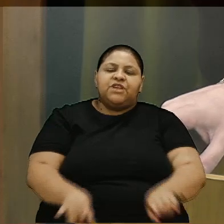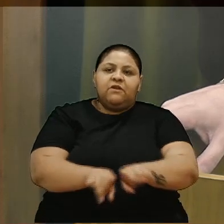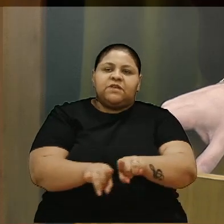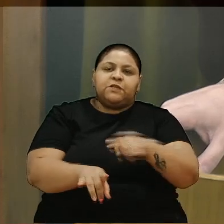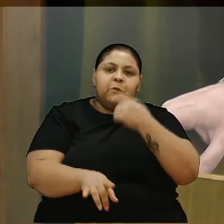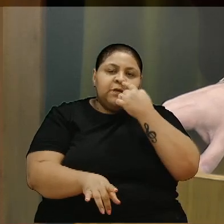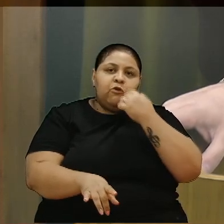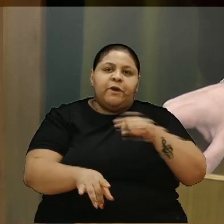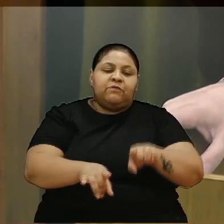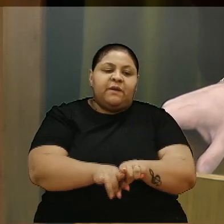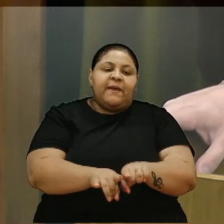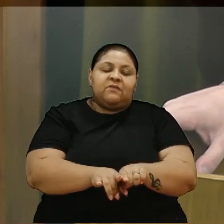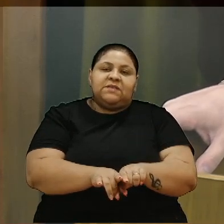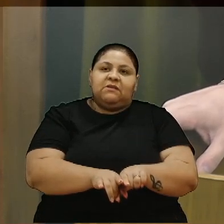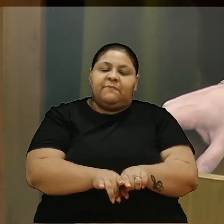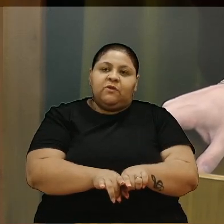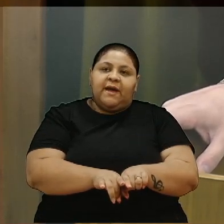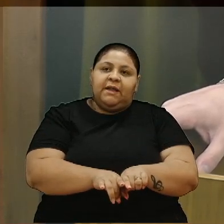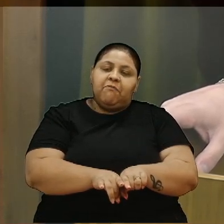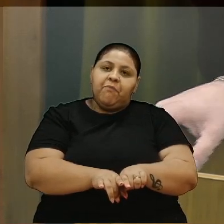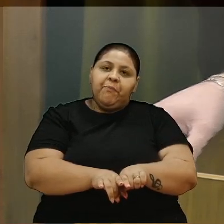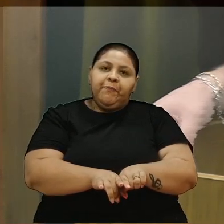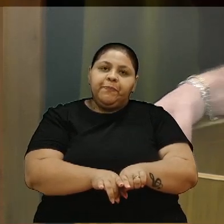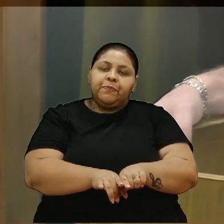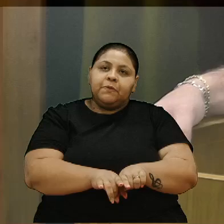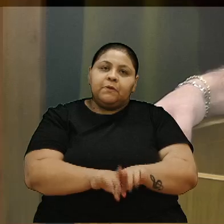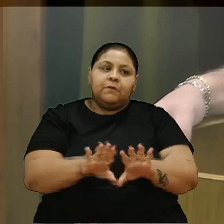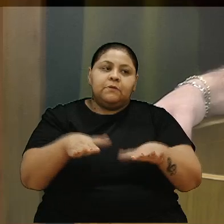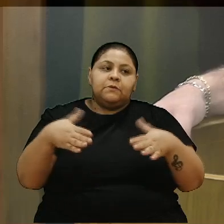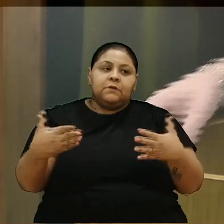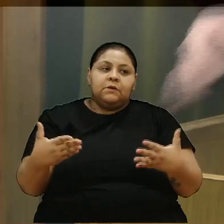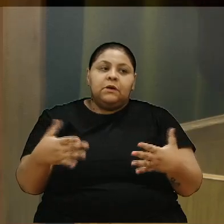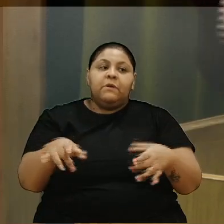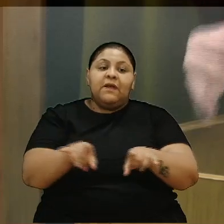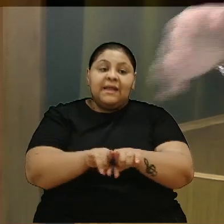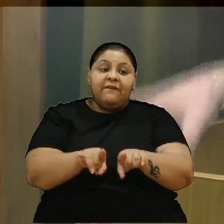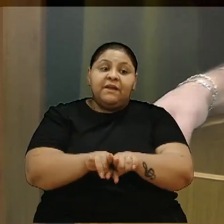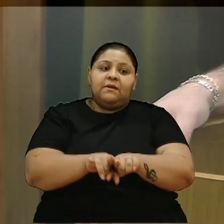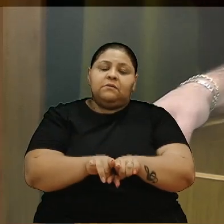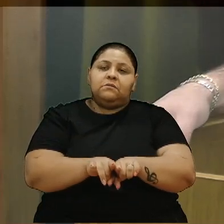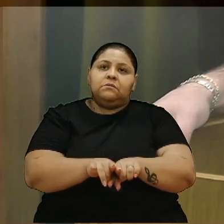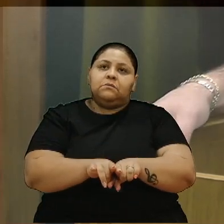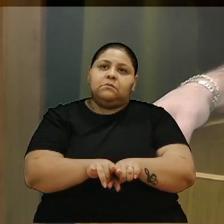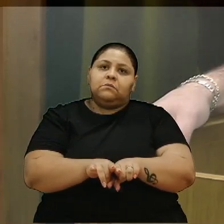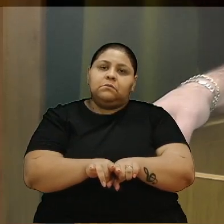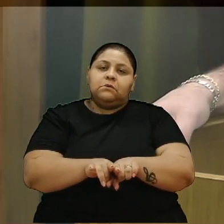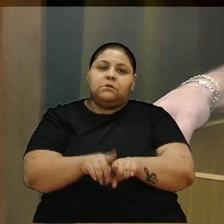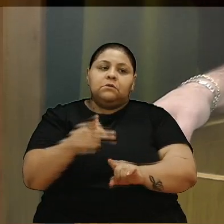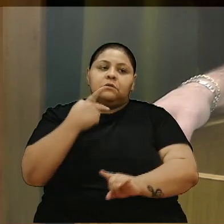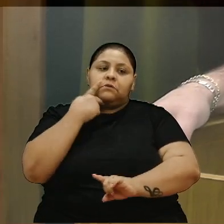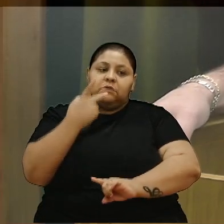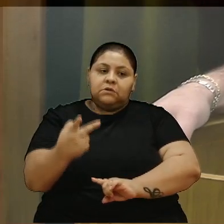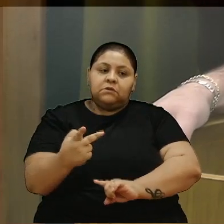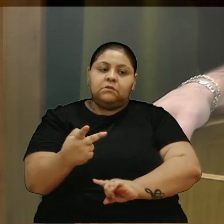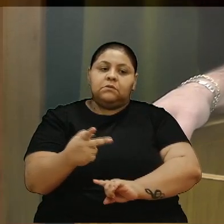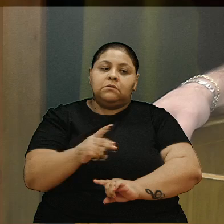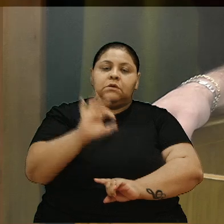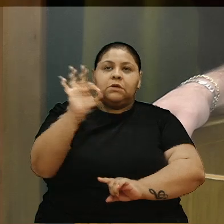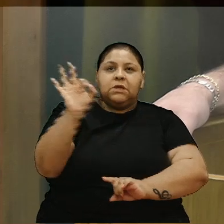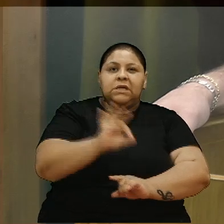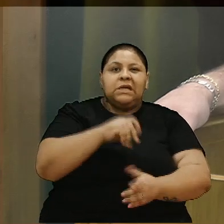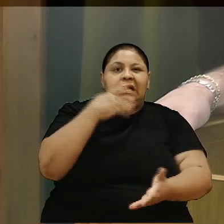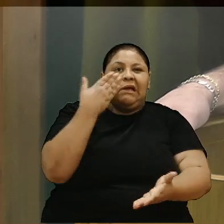É impressionante. É impressionante. Então aqui, volto a dizer, a isenção vai gerar perda